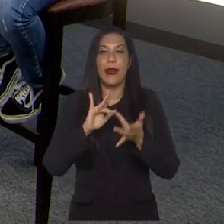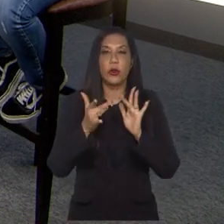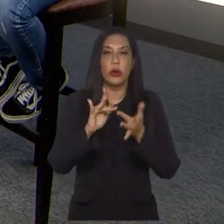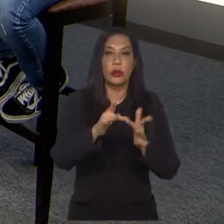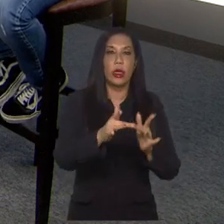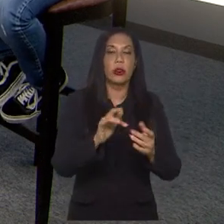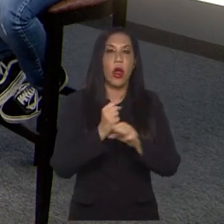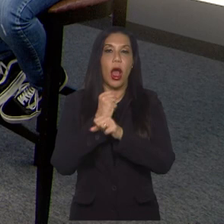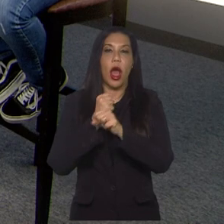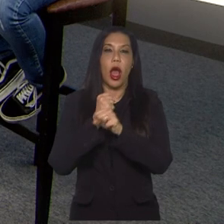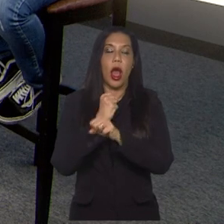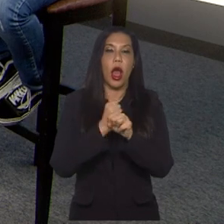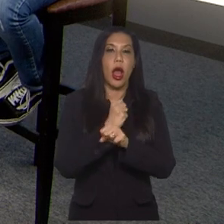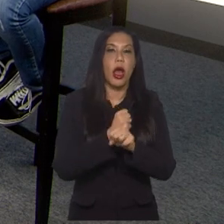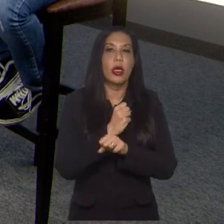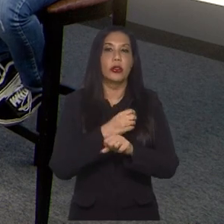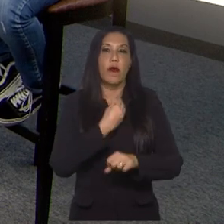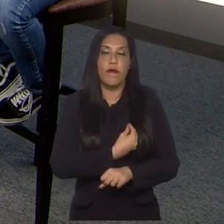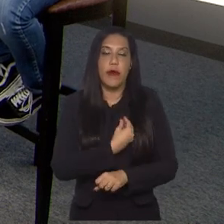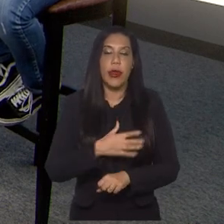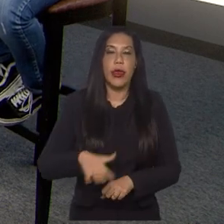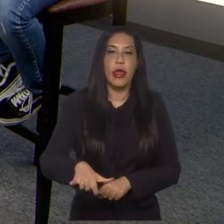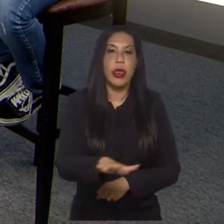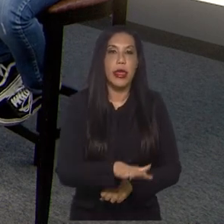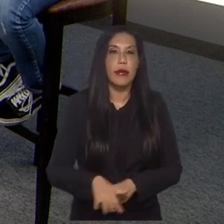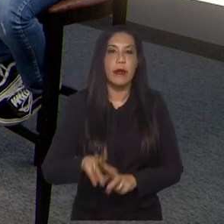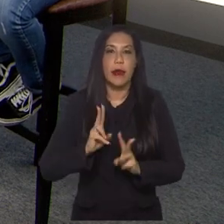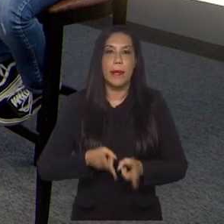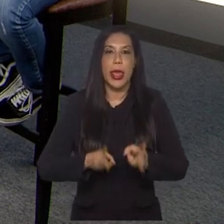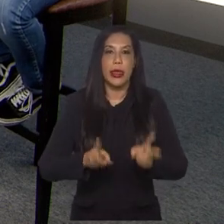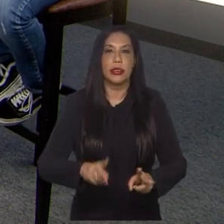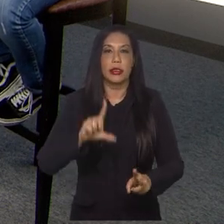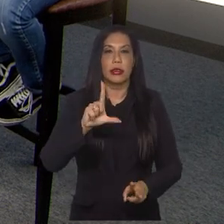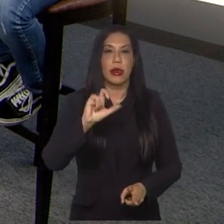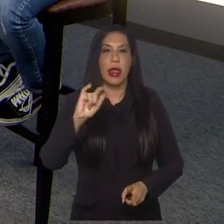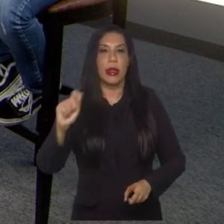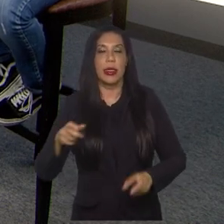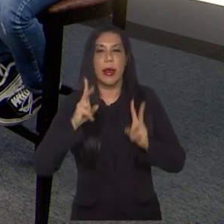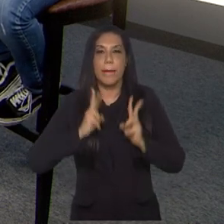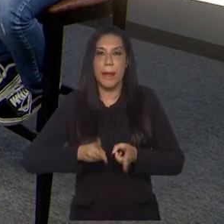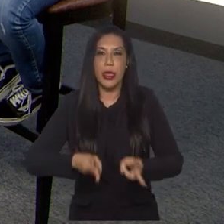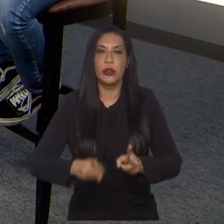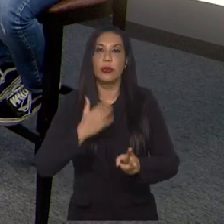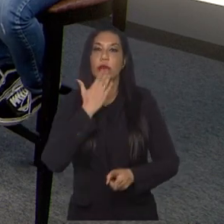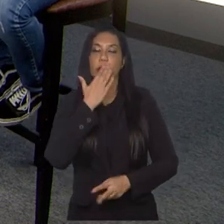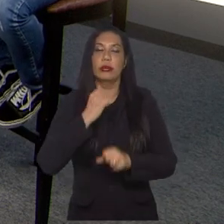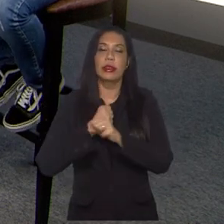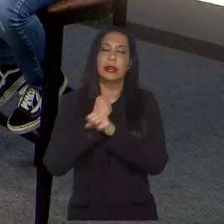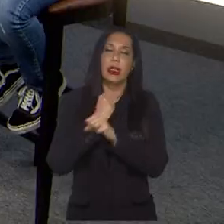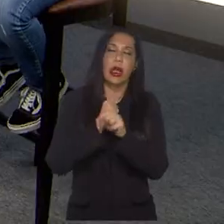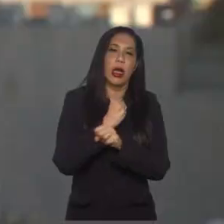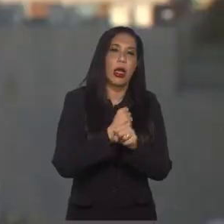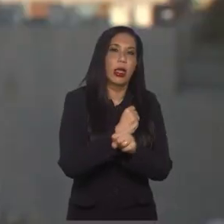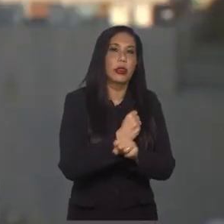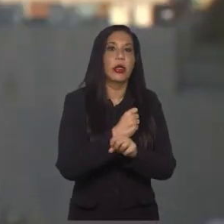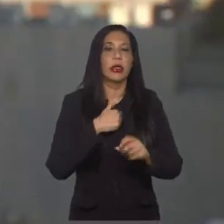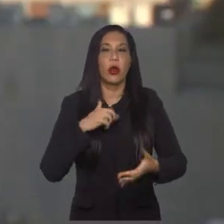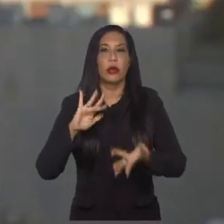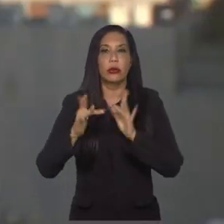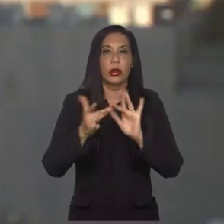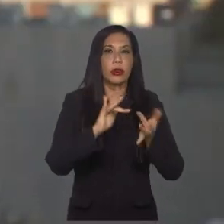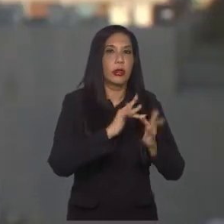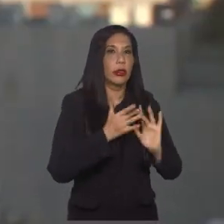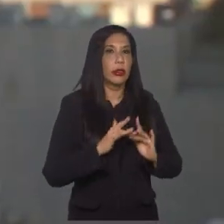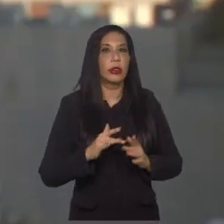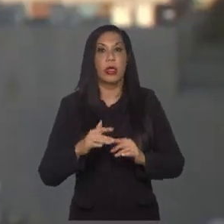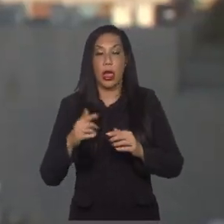Elas se conhecem há muitos anos, porque jogam, né, vivem naquele ambiente da mesma liga, muitas vezes os mesmos times, né, há muitos anos. Então, uhum, esse entrosamento é um